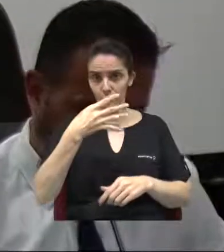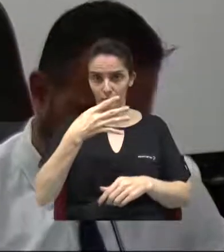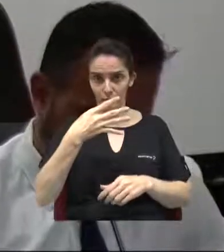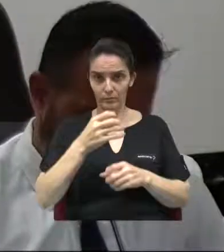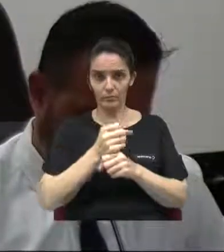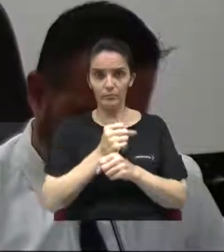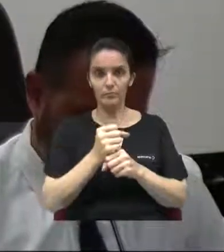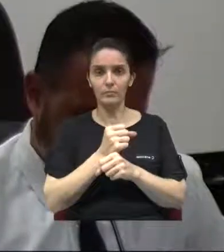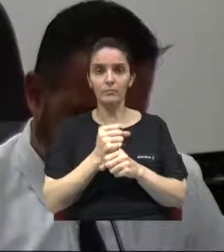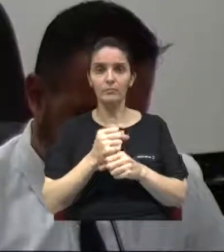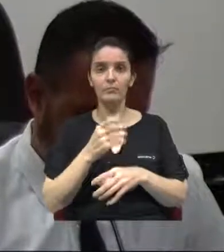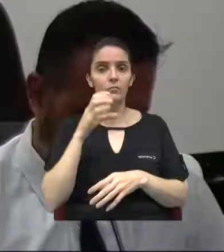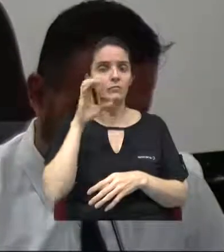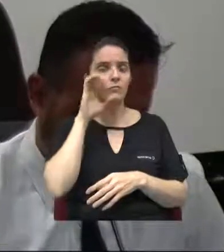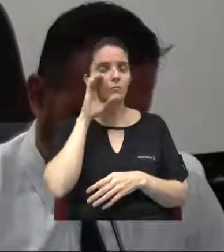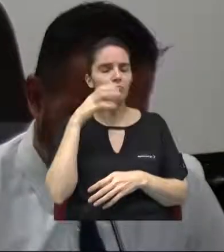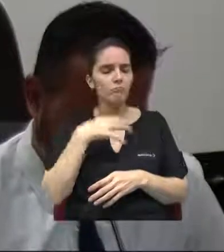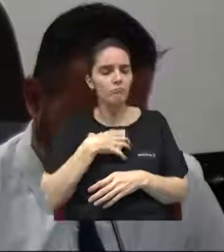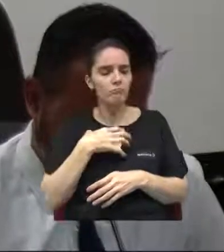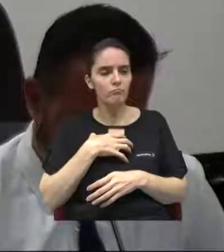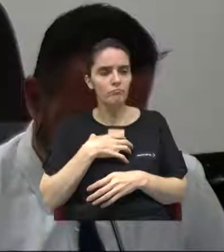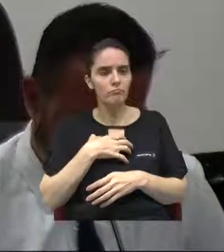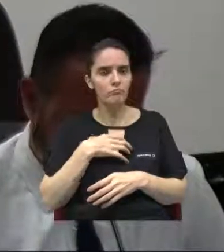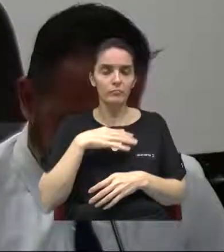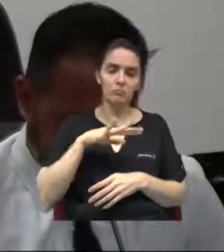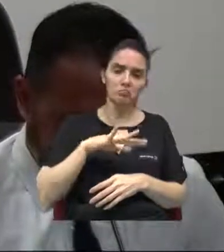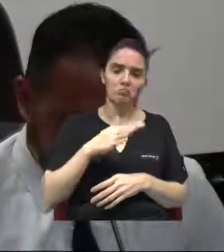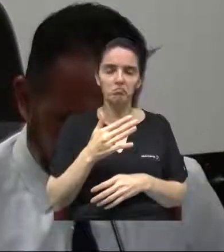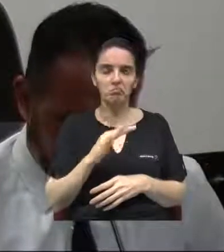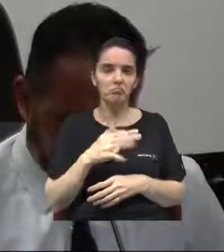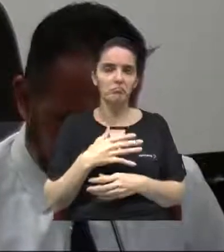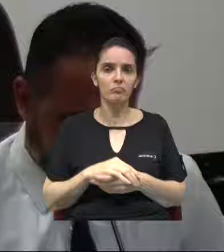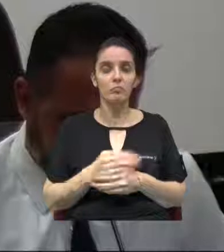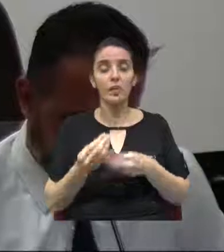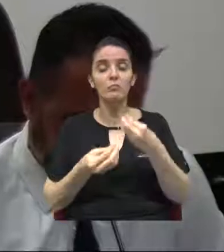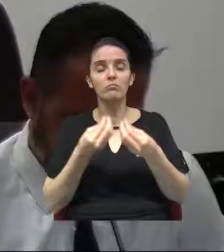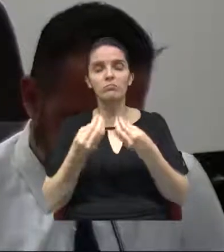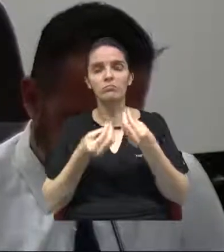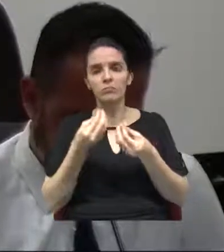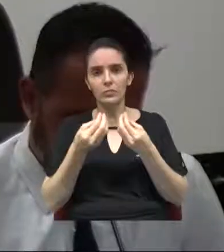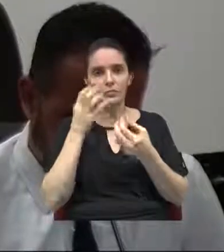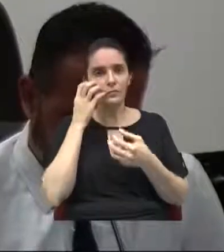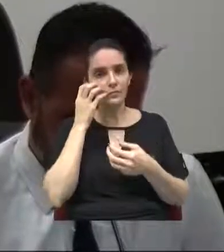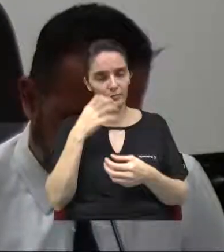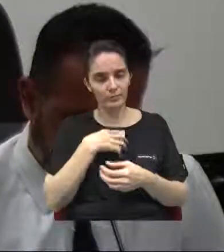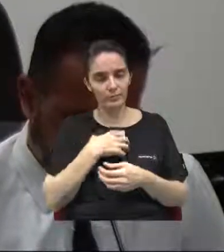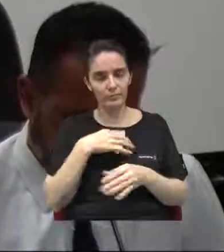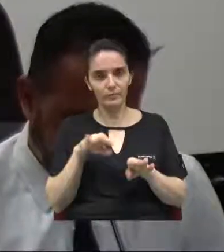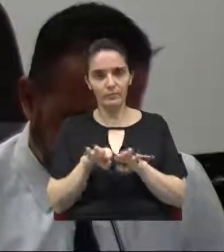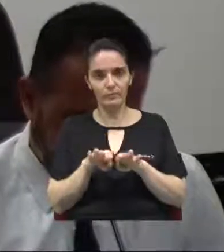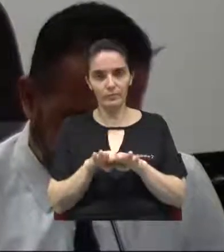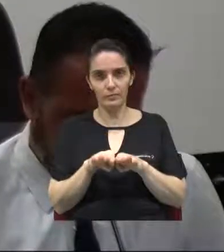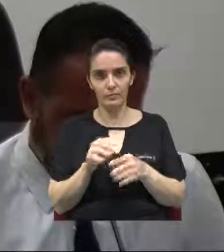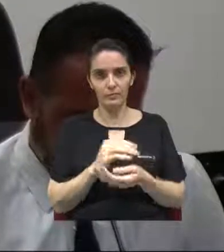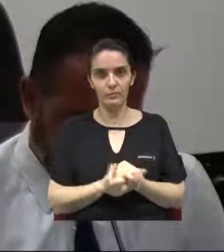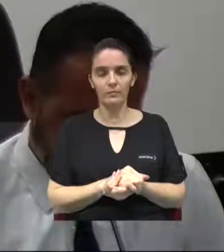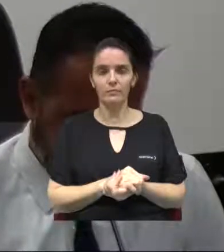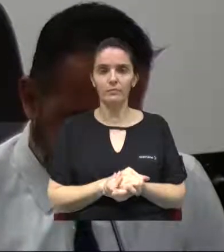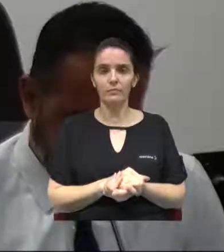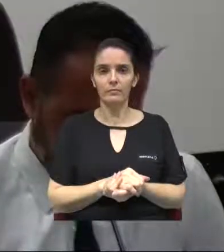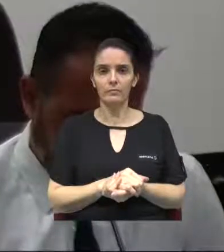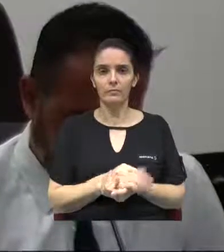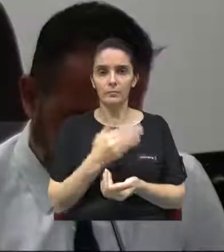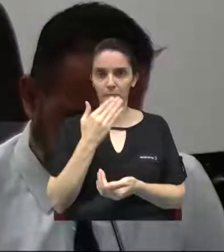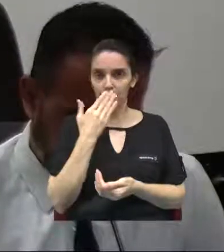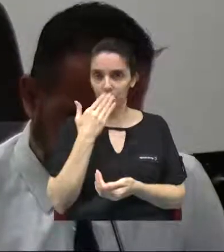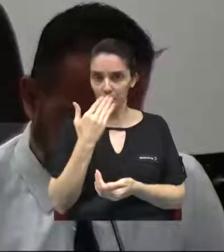daqui sentindo, mais ou menos, em pequena proporção, o seu sentimento. Por isso que eu queria falar diretamente para você, peço desculpa